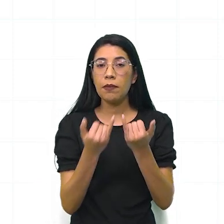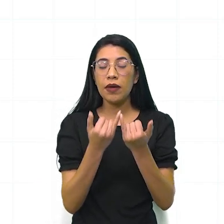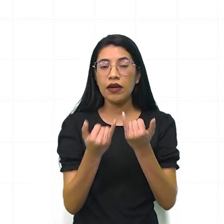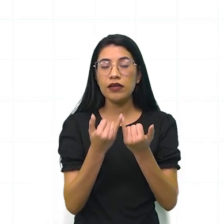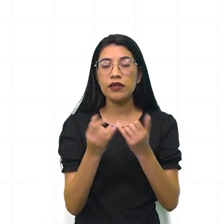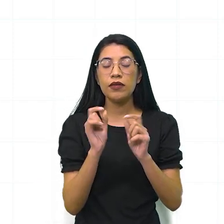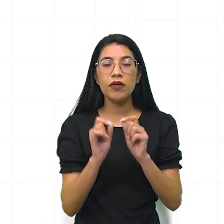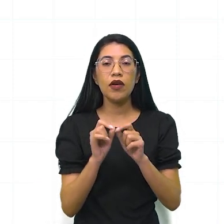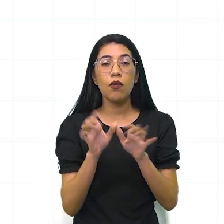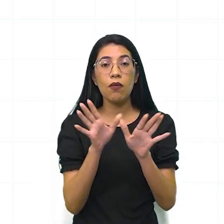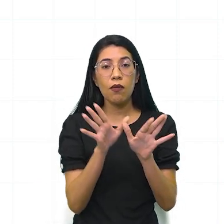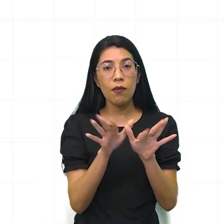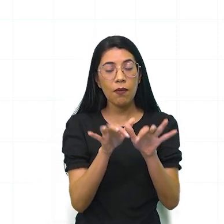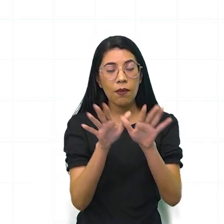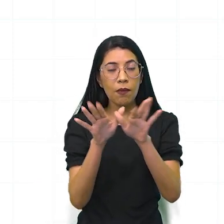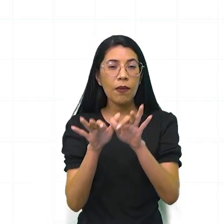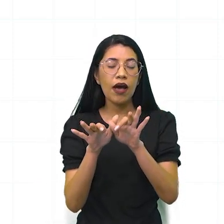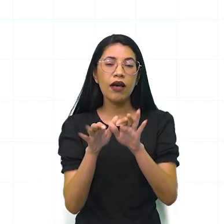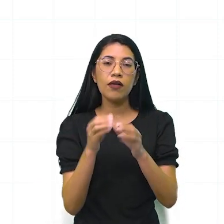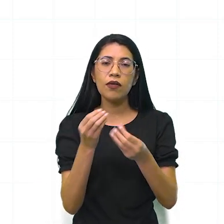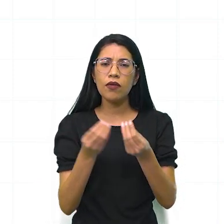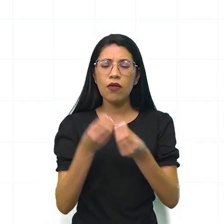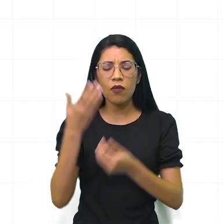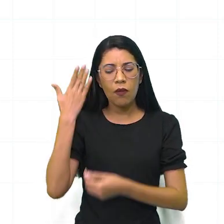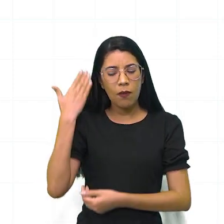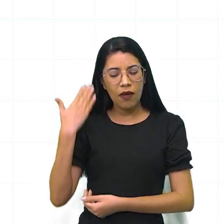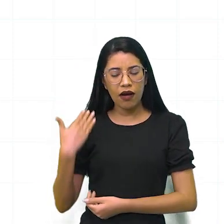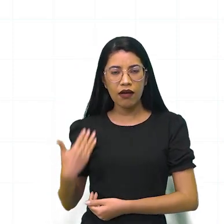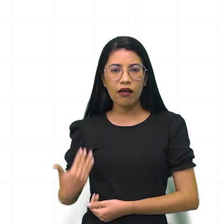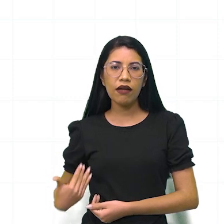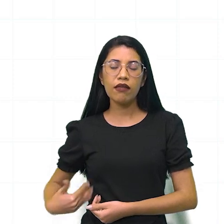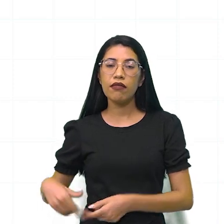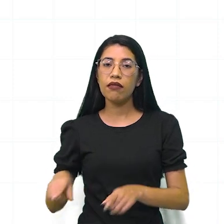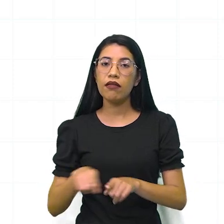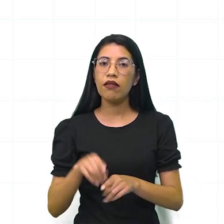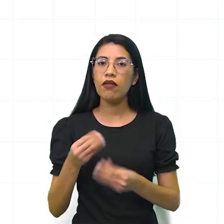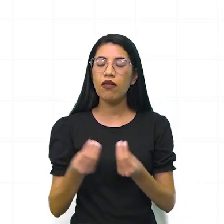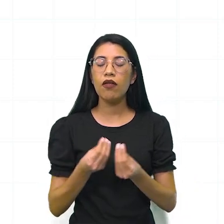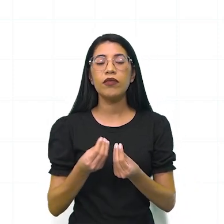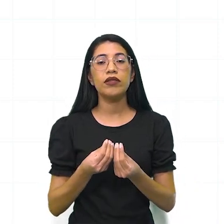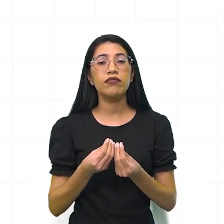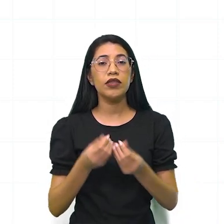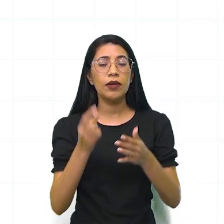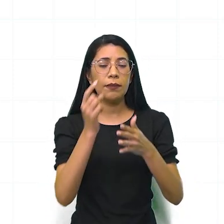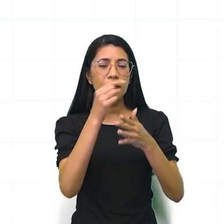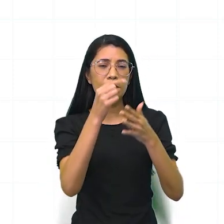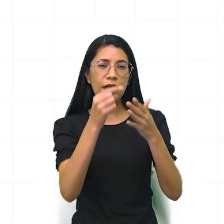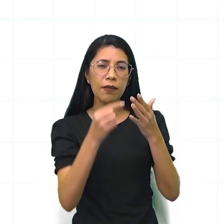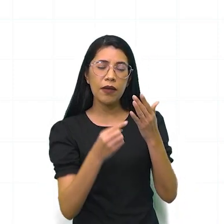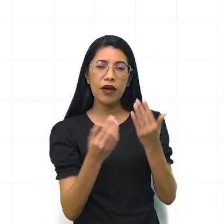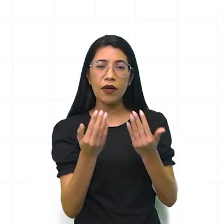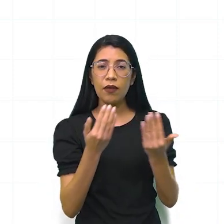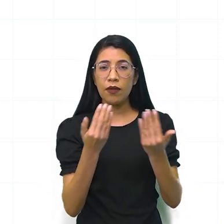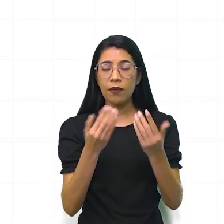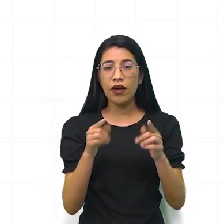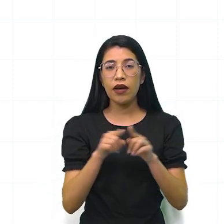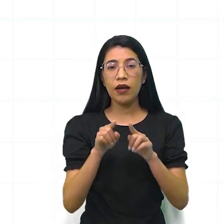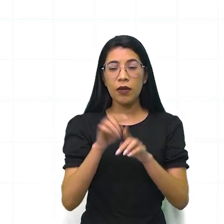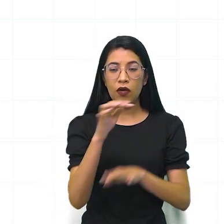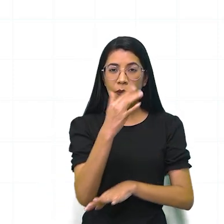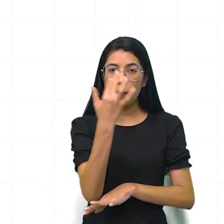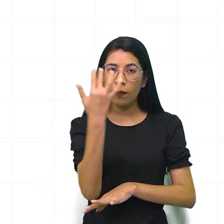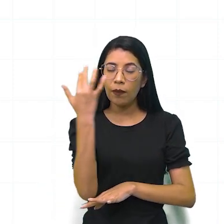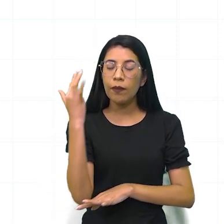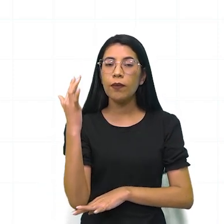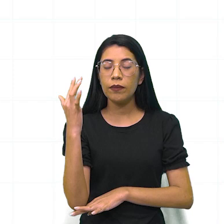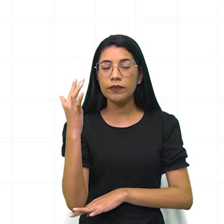graúna. E ele fala que ele era longo. Longo como? Então ele faz lá a comparação com o talho de palmeira, né? Então assim ele vai